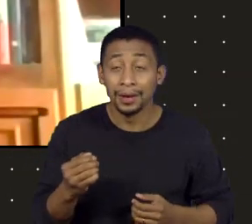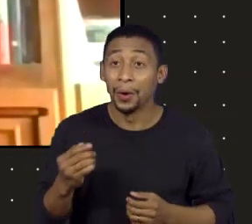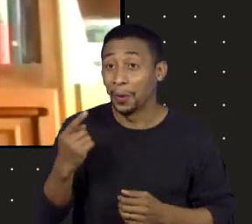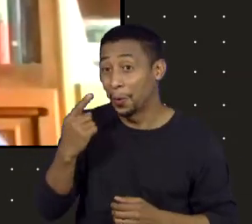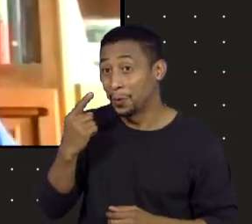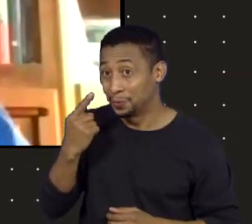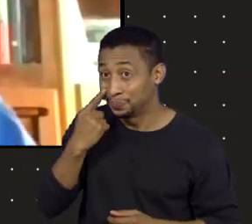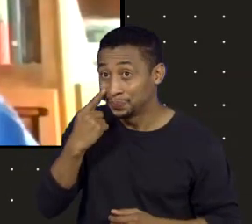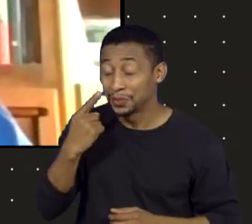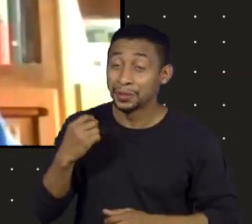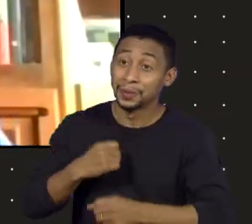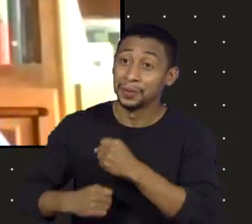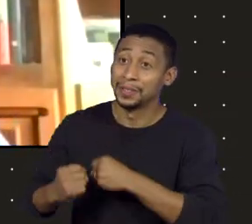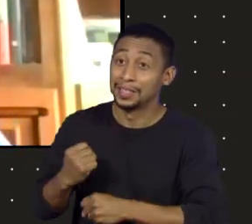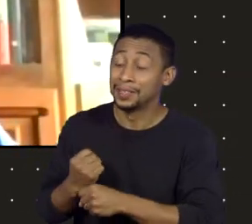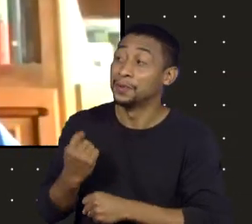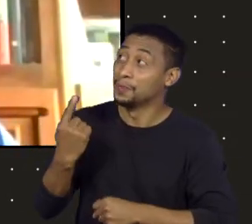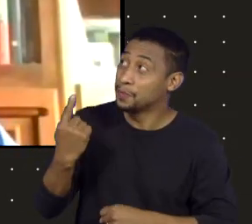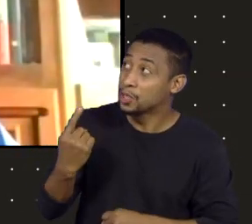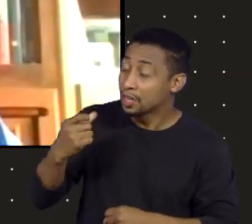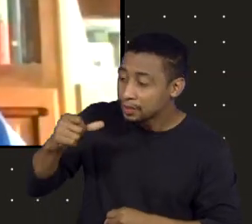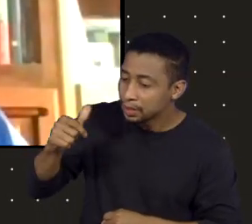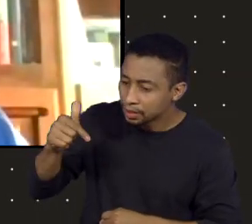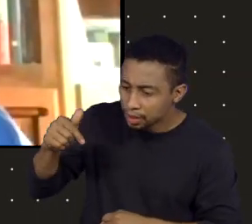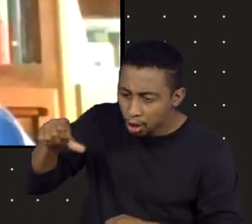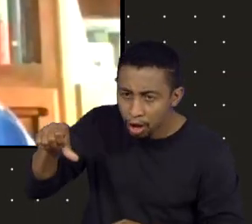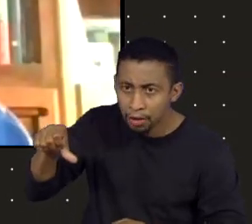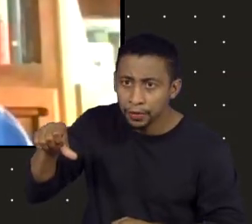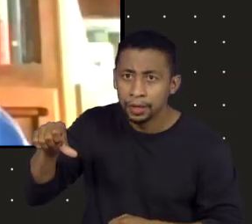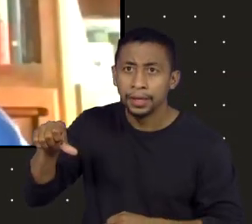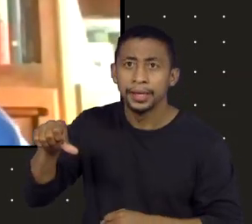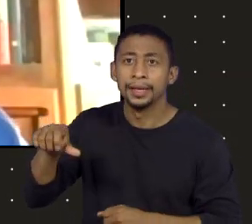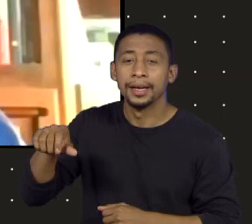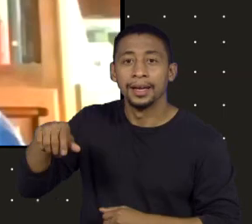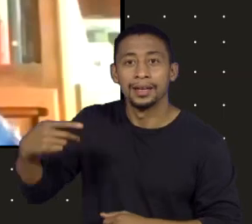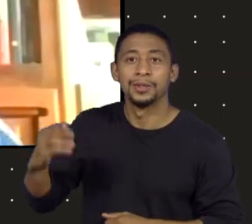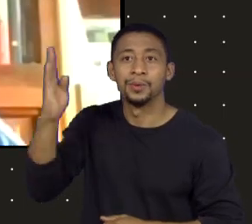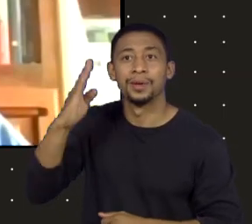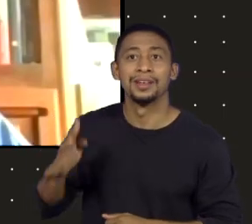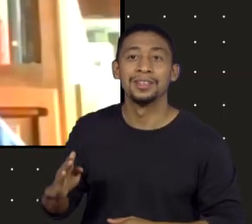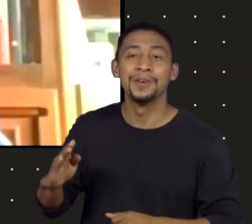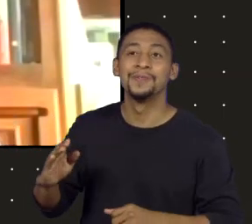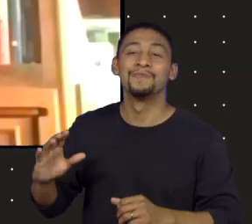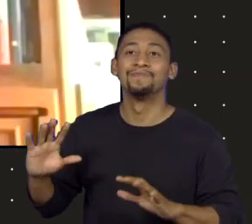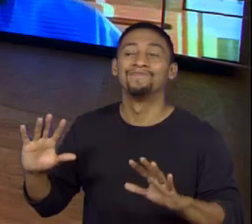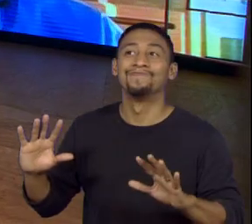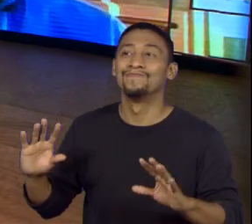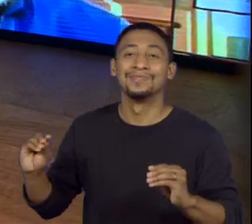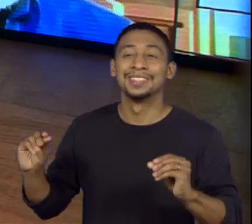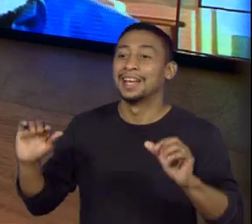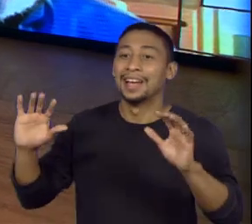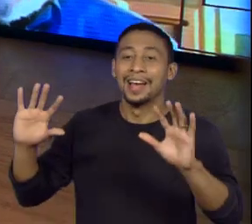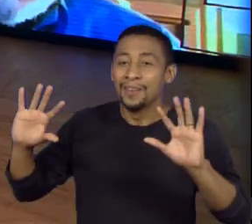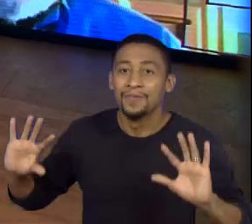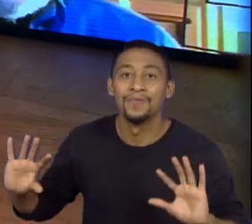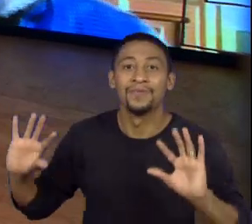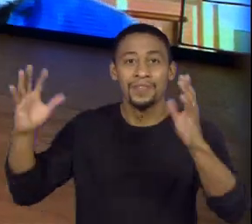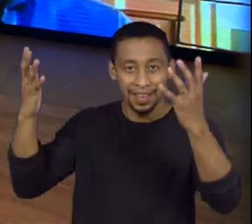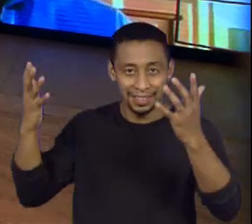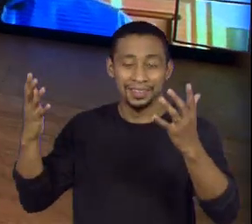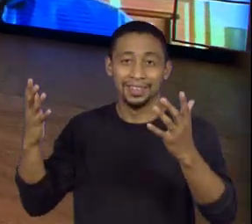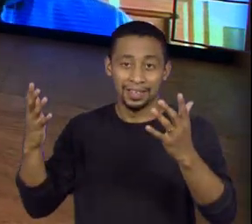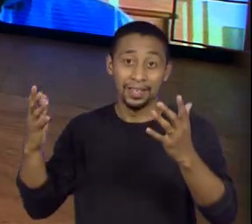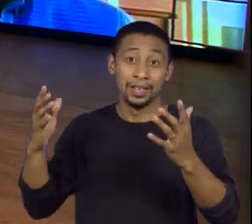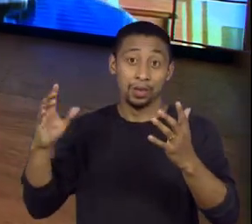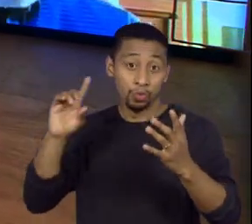Em 1979, se comemorou no Brasil o Ano Internacional dos Direitos da